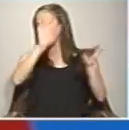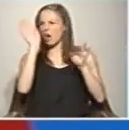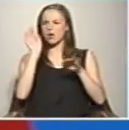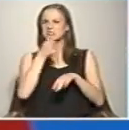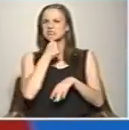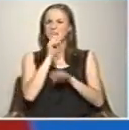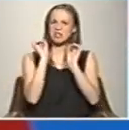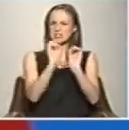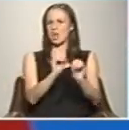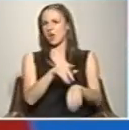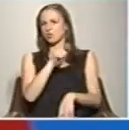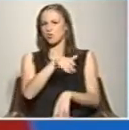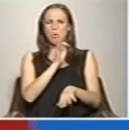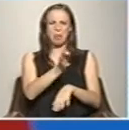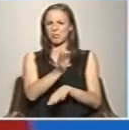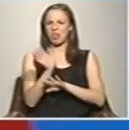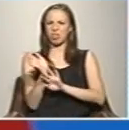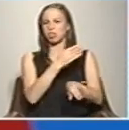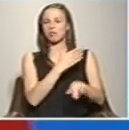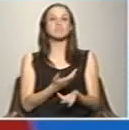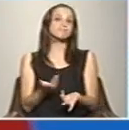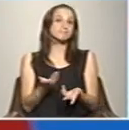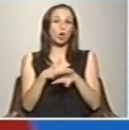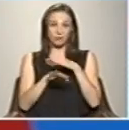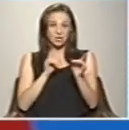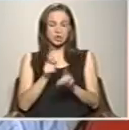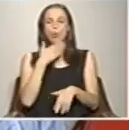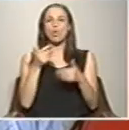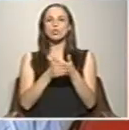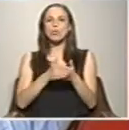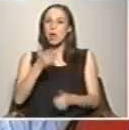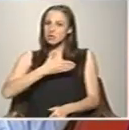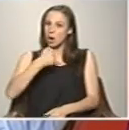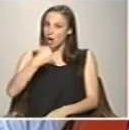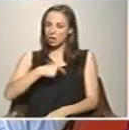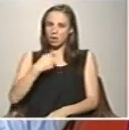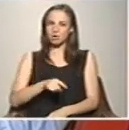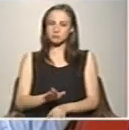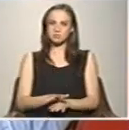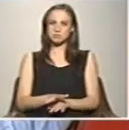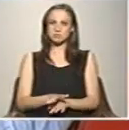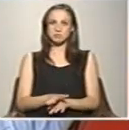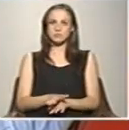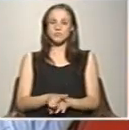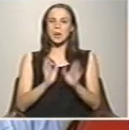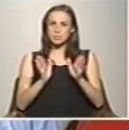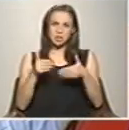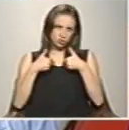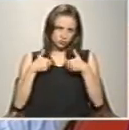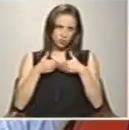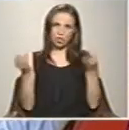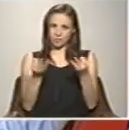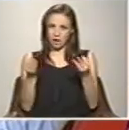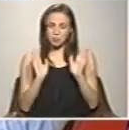decidir nada. Ainda há pouco se falava disso mesmo, que é o idoso tem direito, apesar de poder precisar de ajuda para realizar